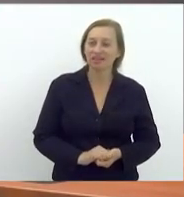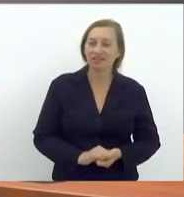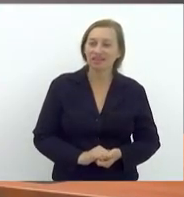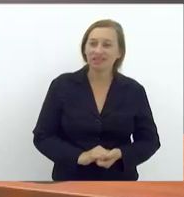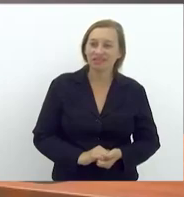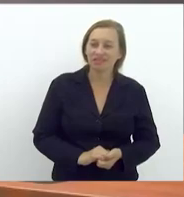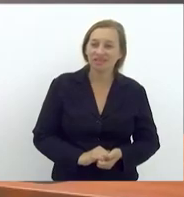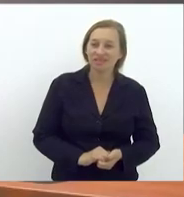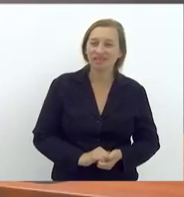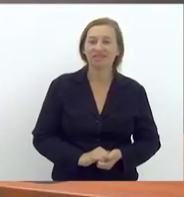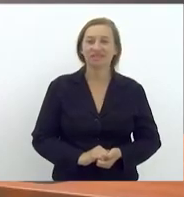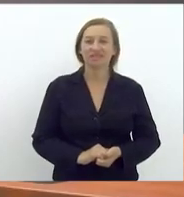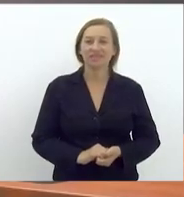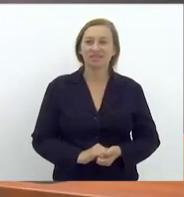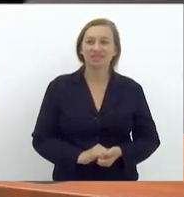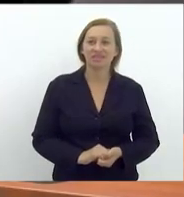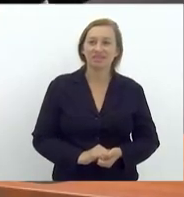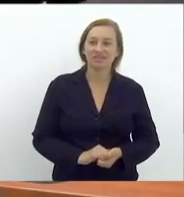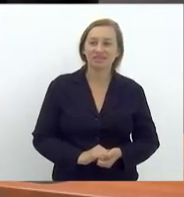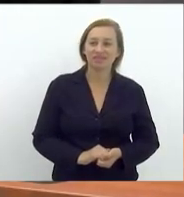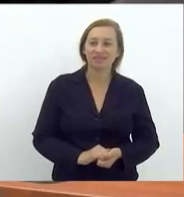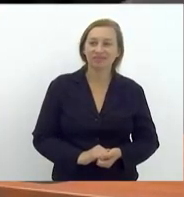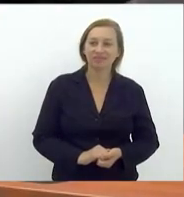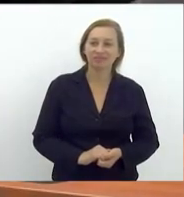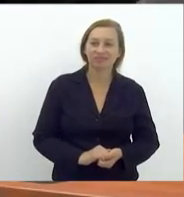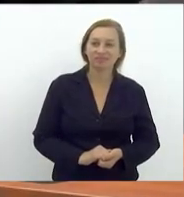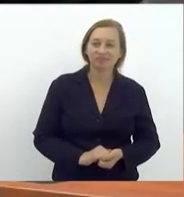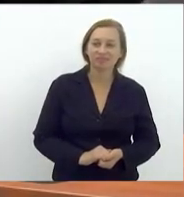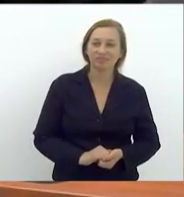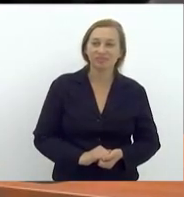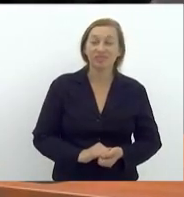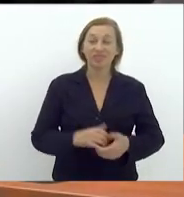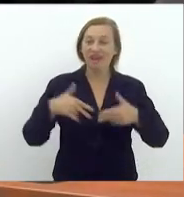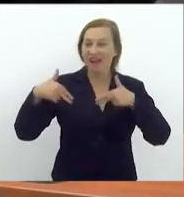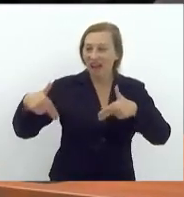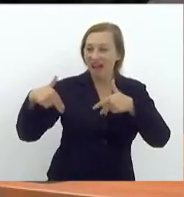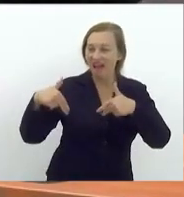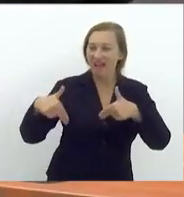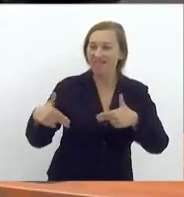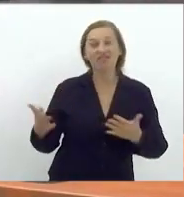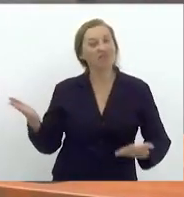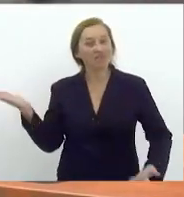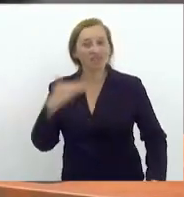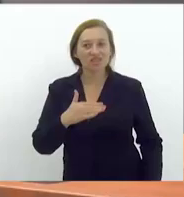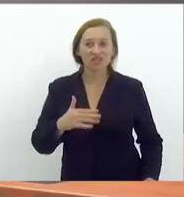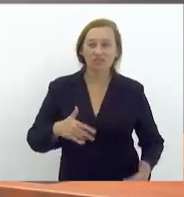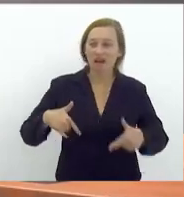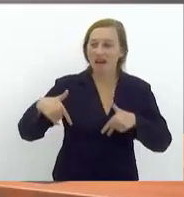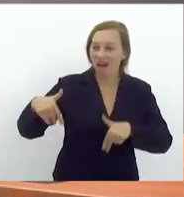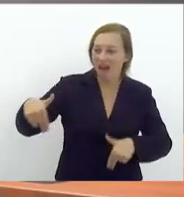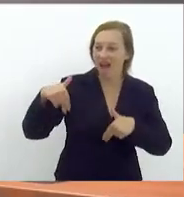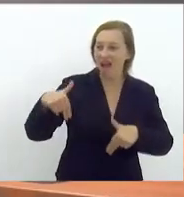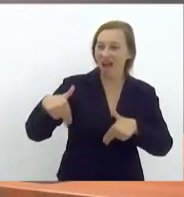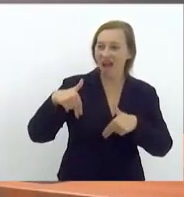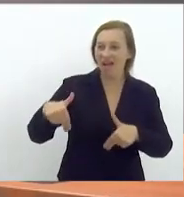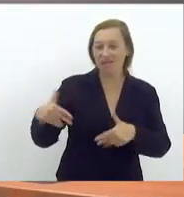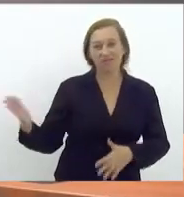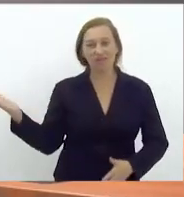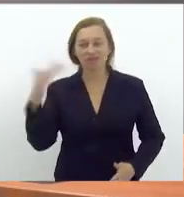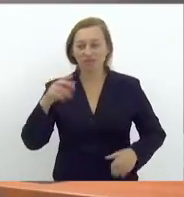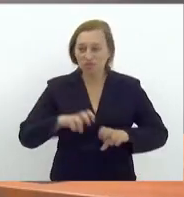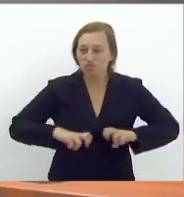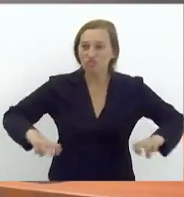foi lançada por aqui pô a Dama do rap e eu queria chamar ele pra comprar essa mesa aqui por